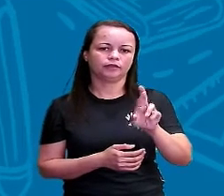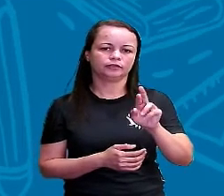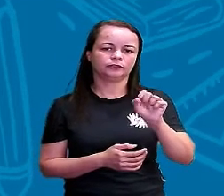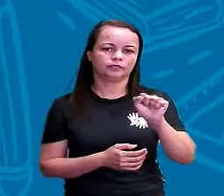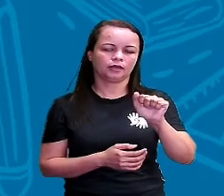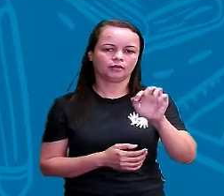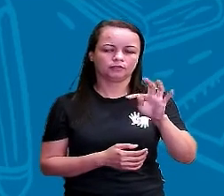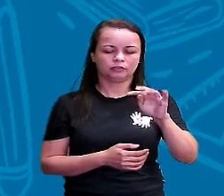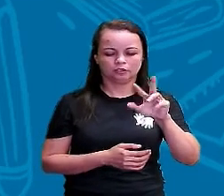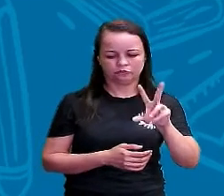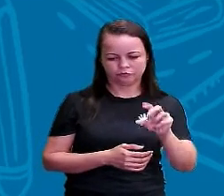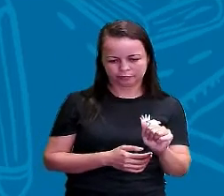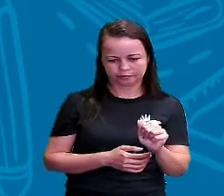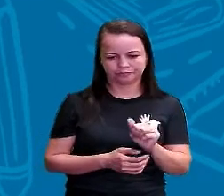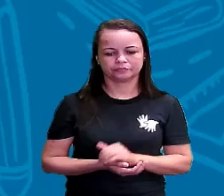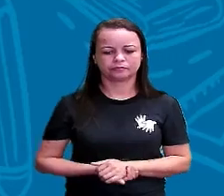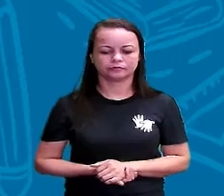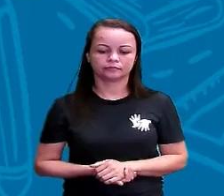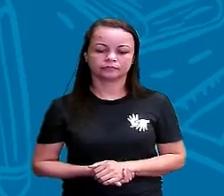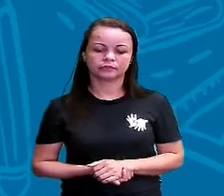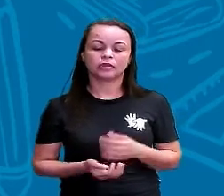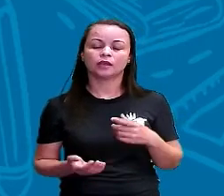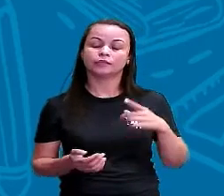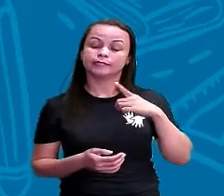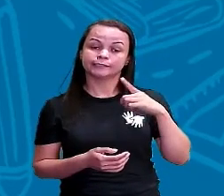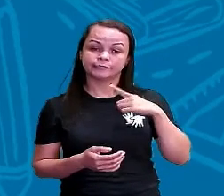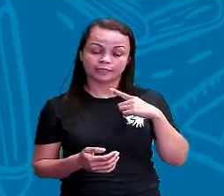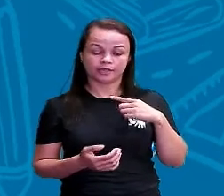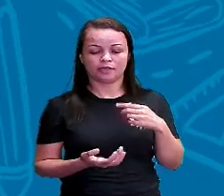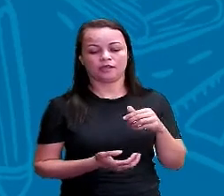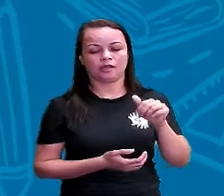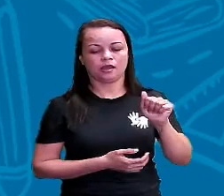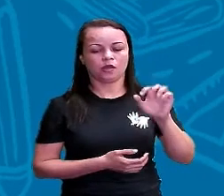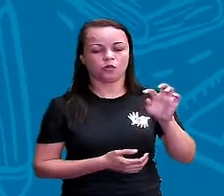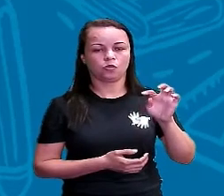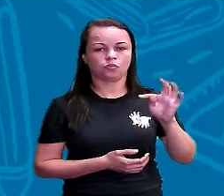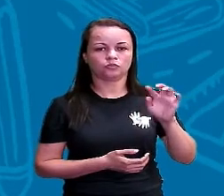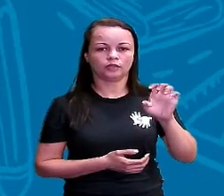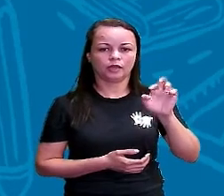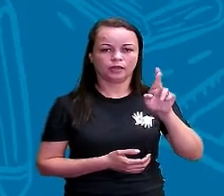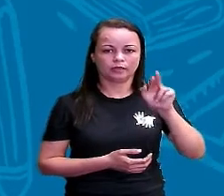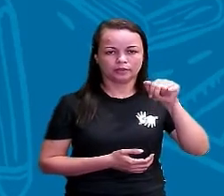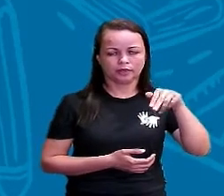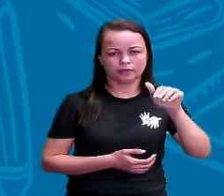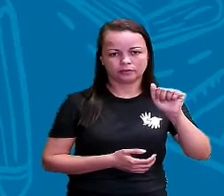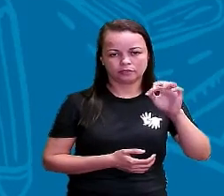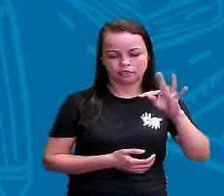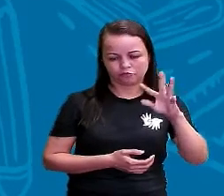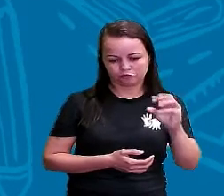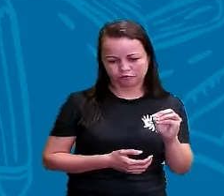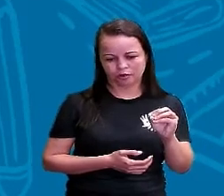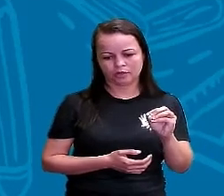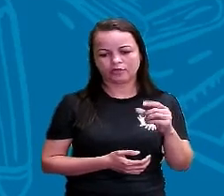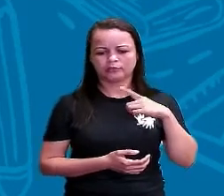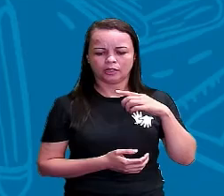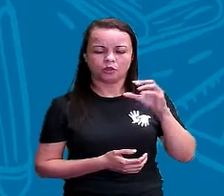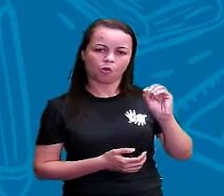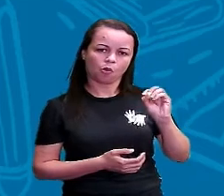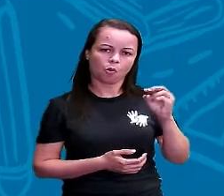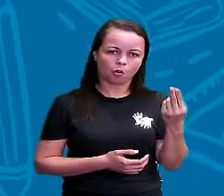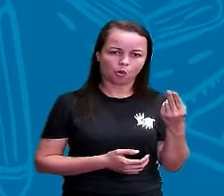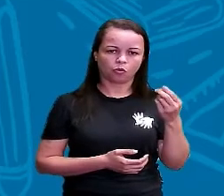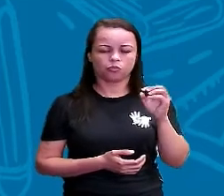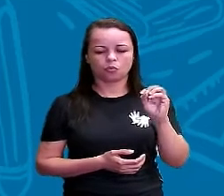a alternativa, ó. Ou, ora, ora. Então, ou você dança ou